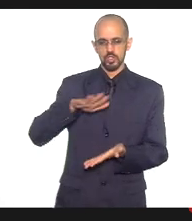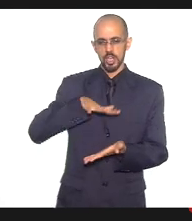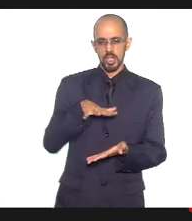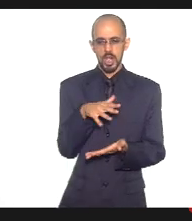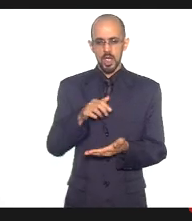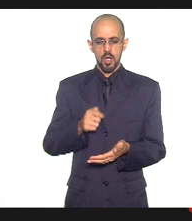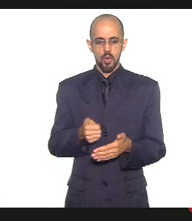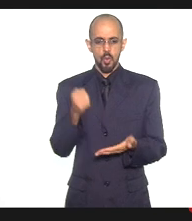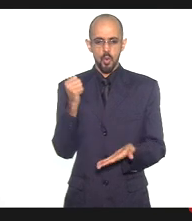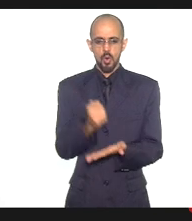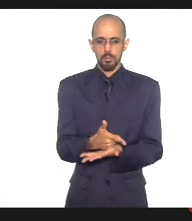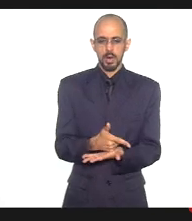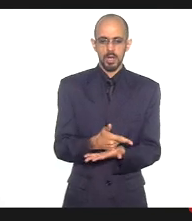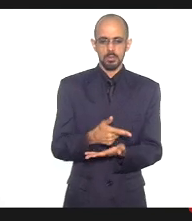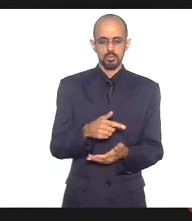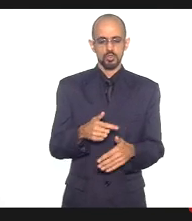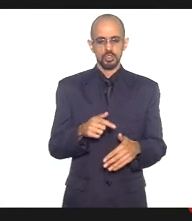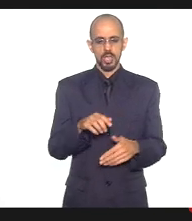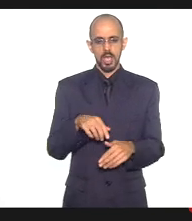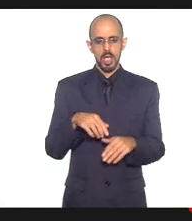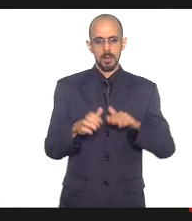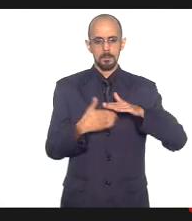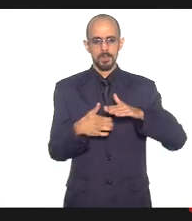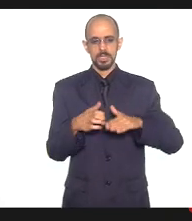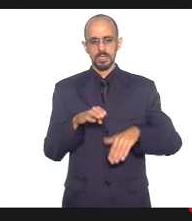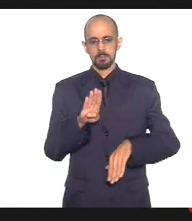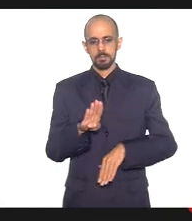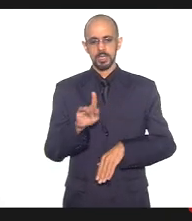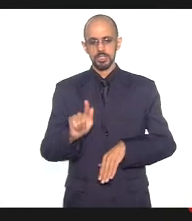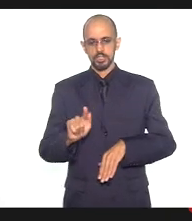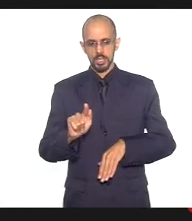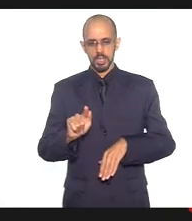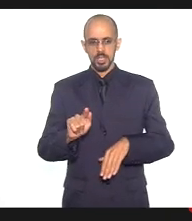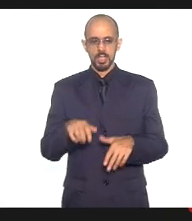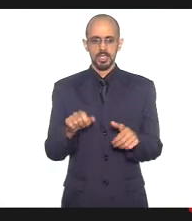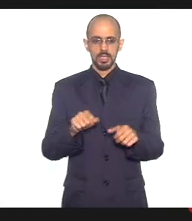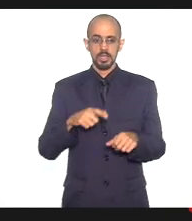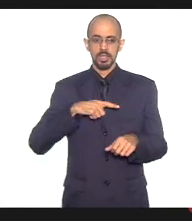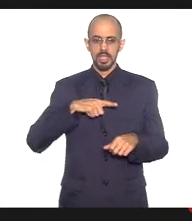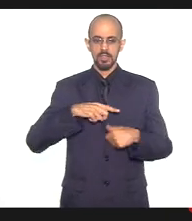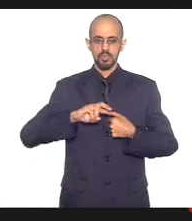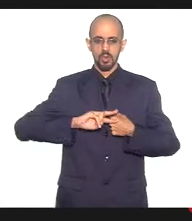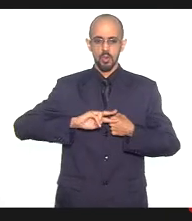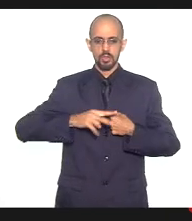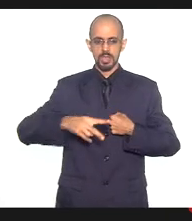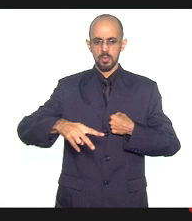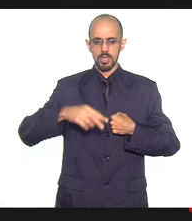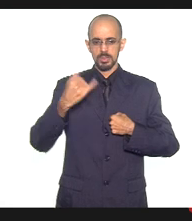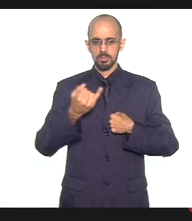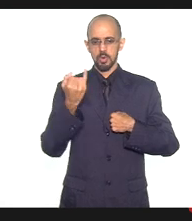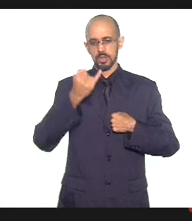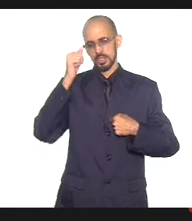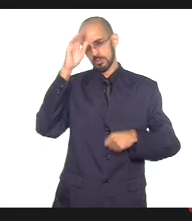empresa chamada BG. Essa aquisição teve reflexos muito importantes aqui para o Brasil,